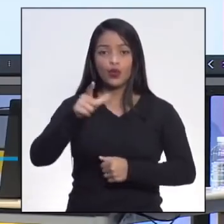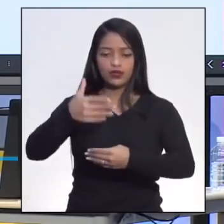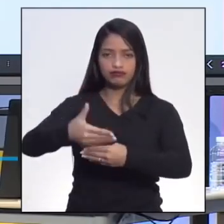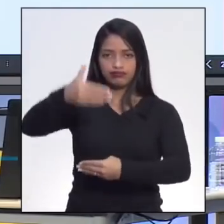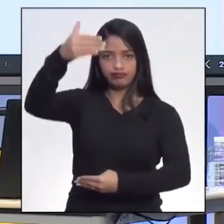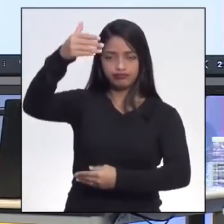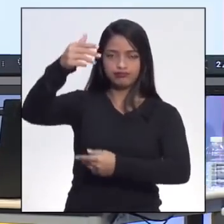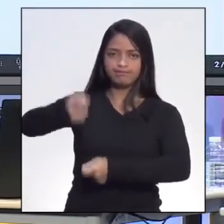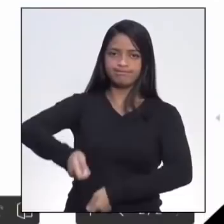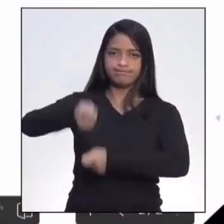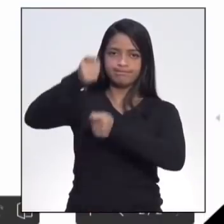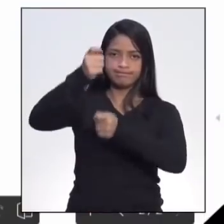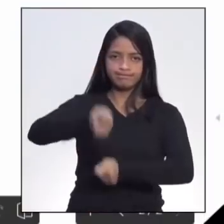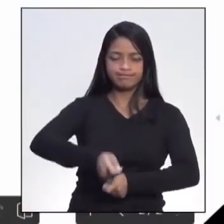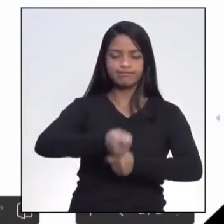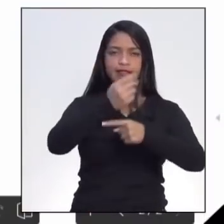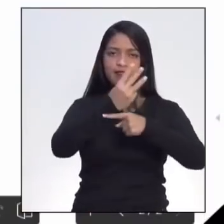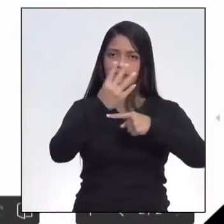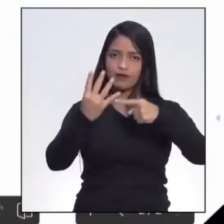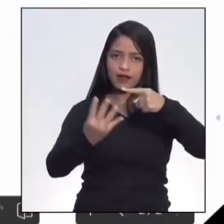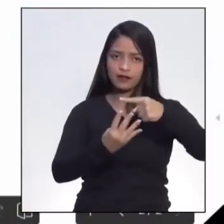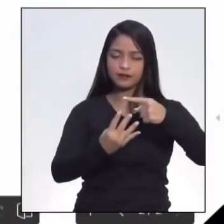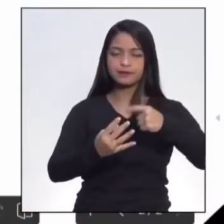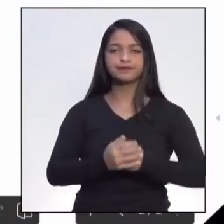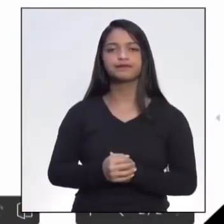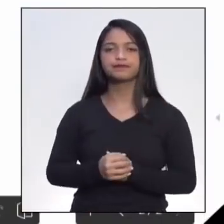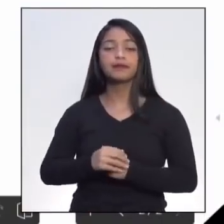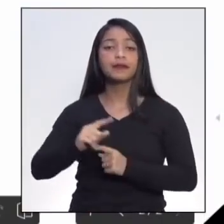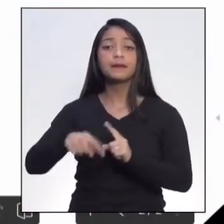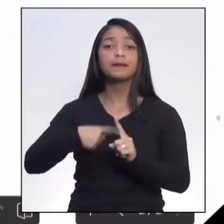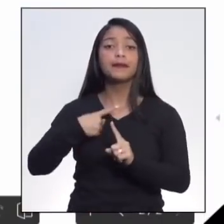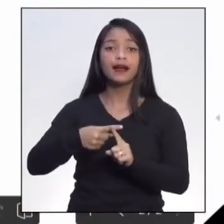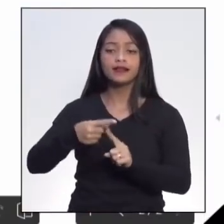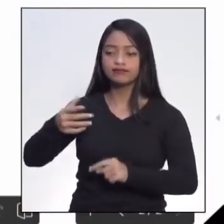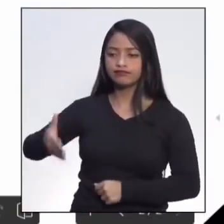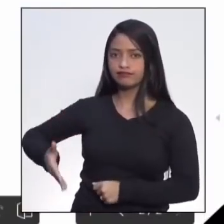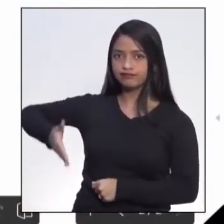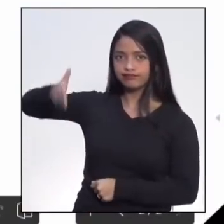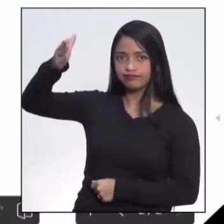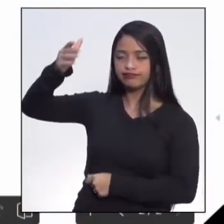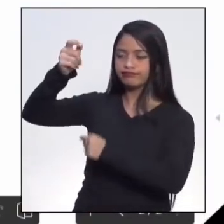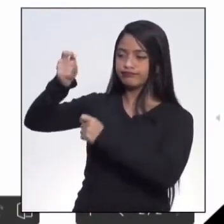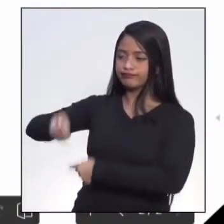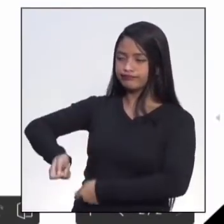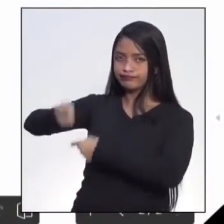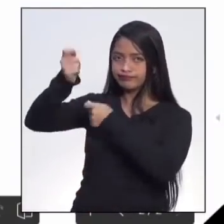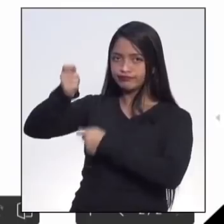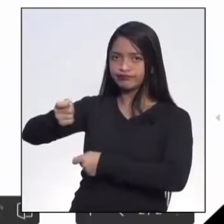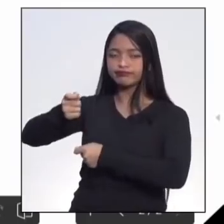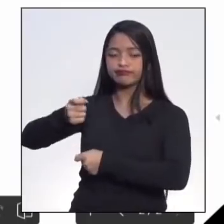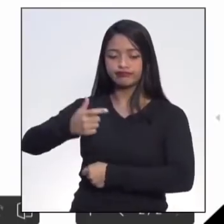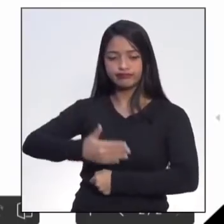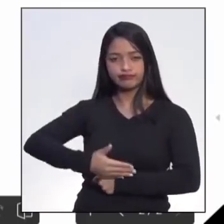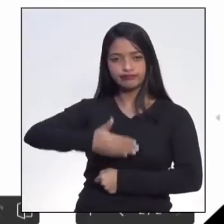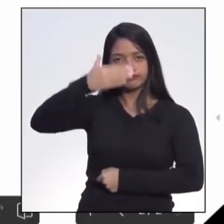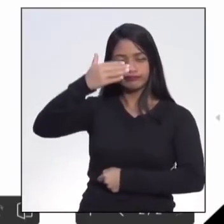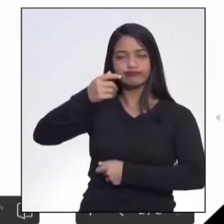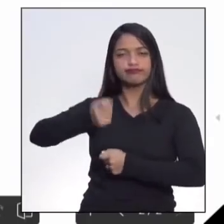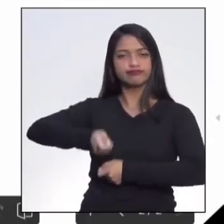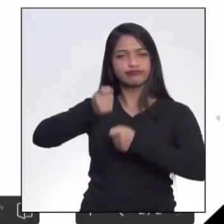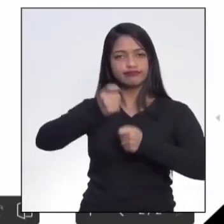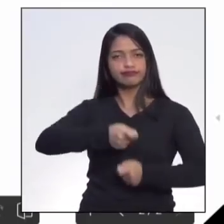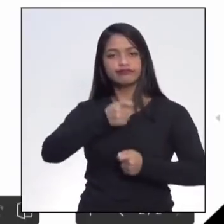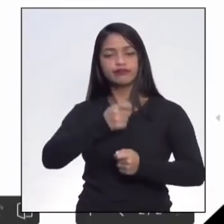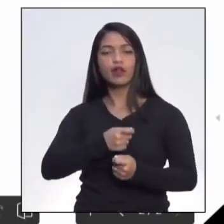3/4 na segunda parede. Vou fazer essa soma 4 vezes. Por quê? Cada uma